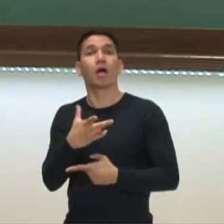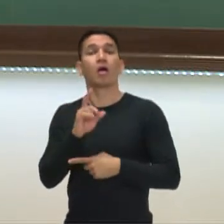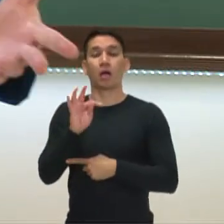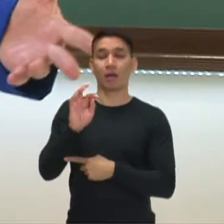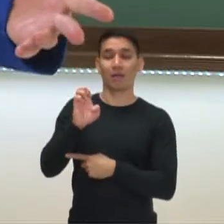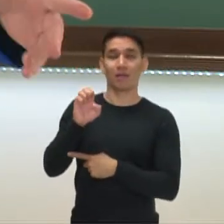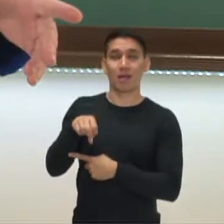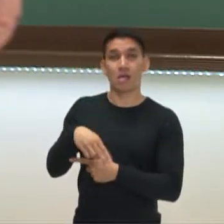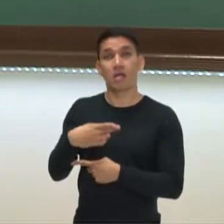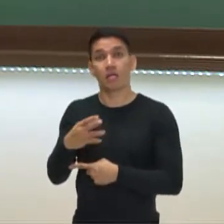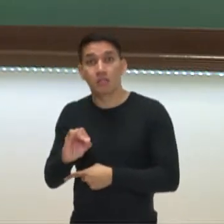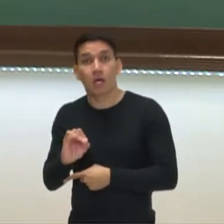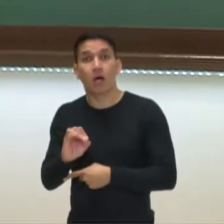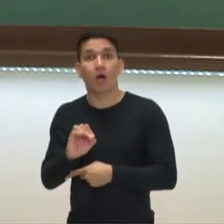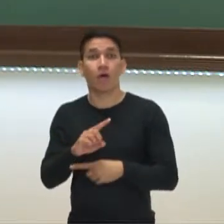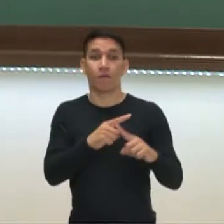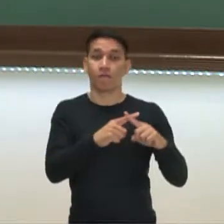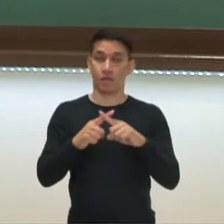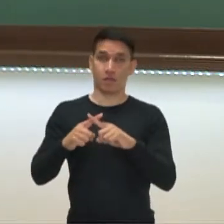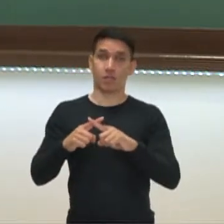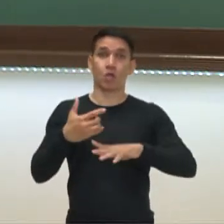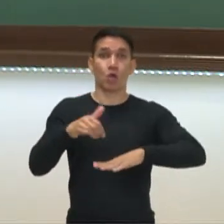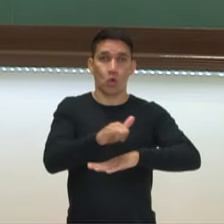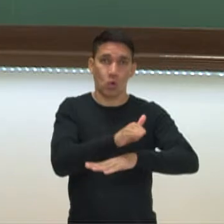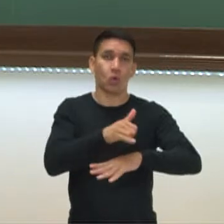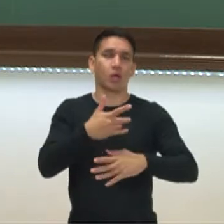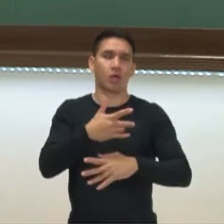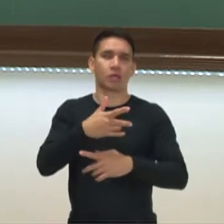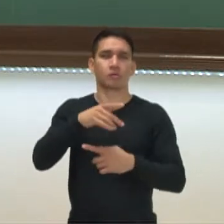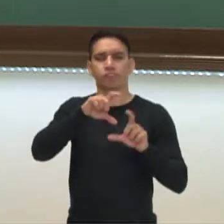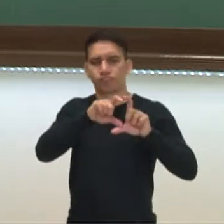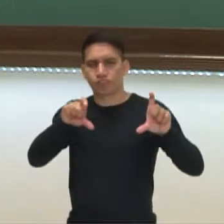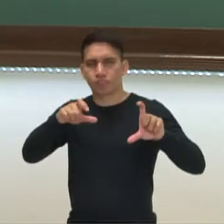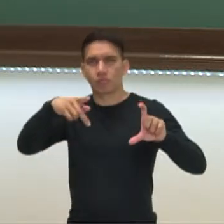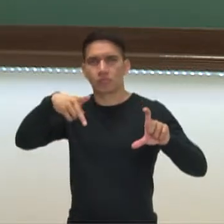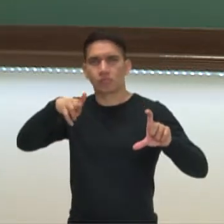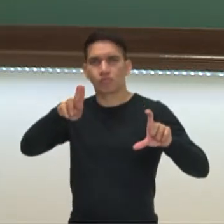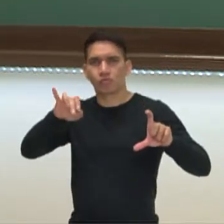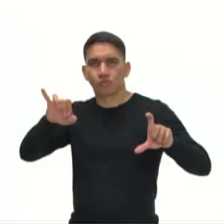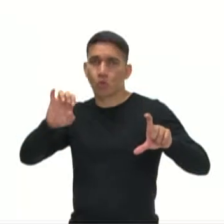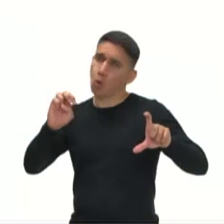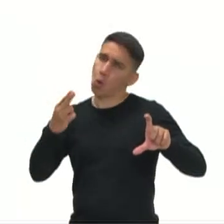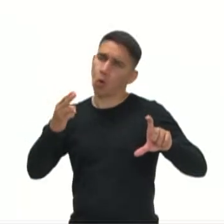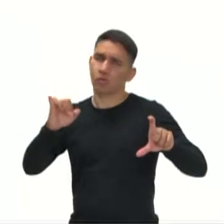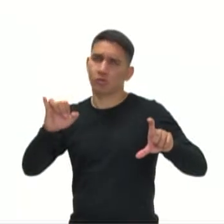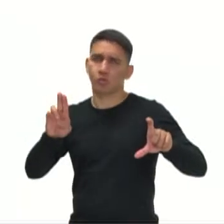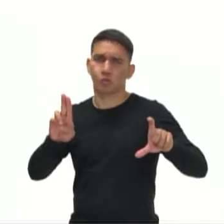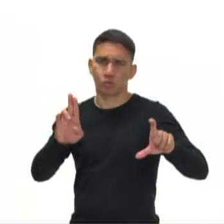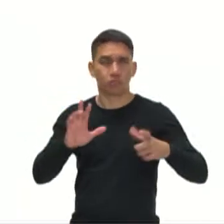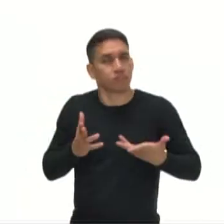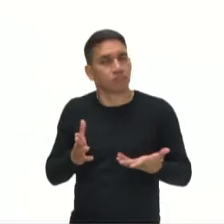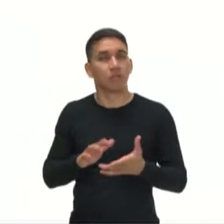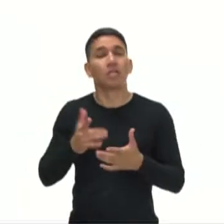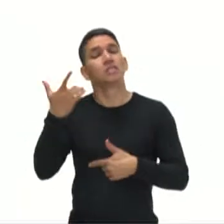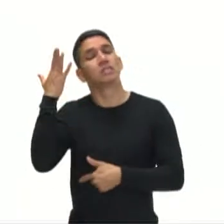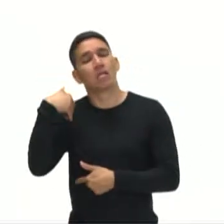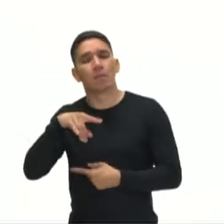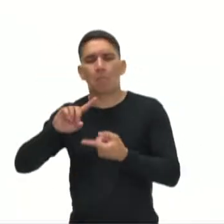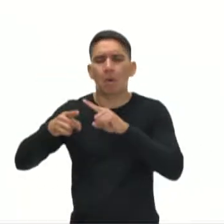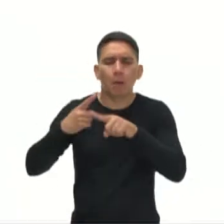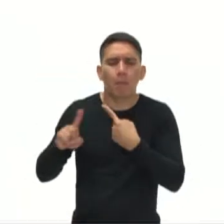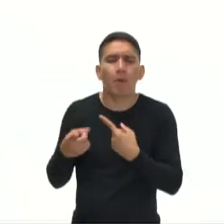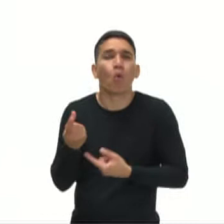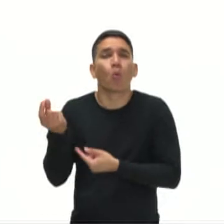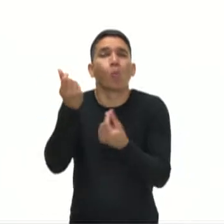corrente, o PUI ou PIO, tanto faz, né? Já sabemos como é que se calcula o consumo de energia de um